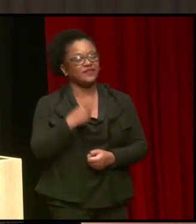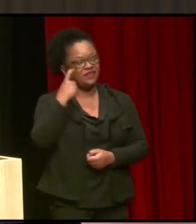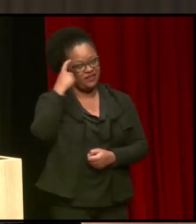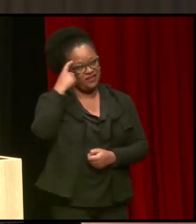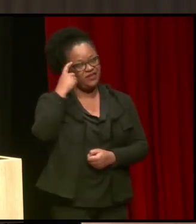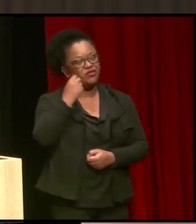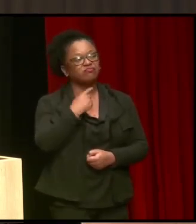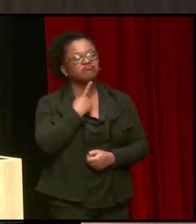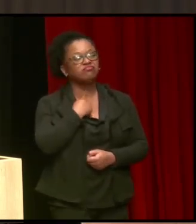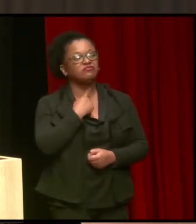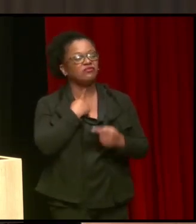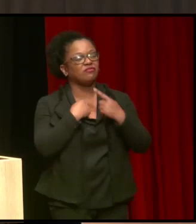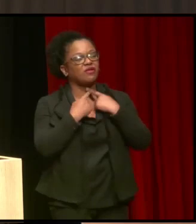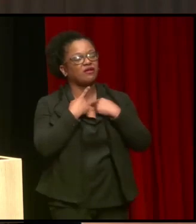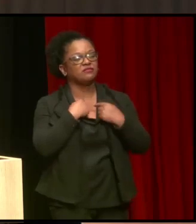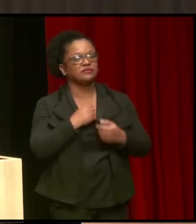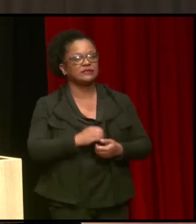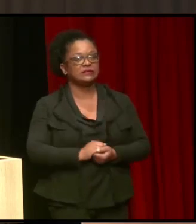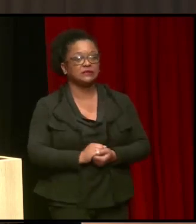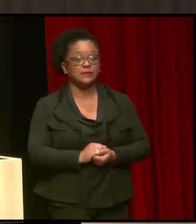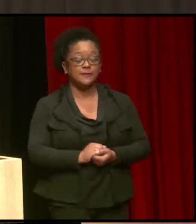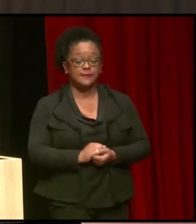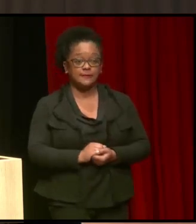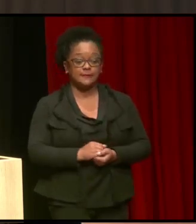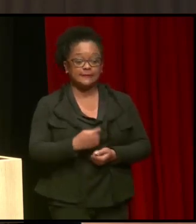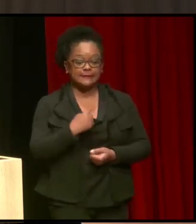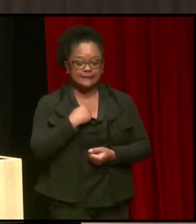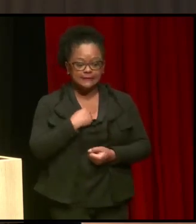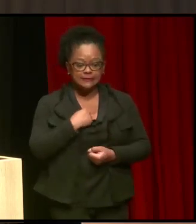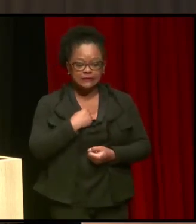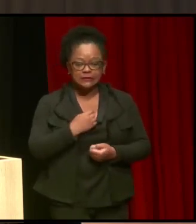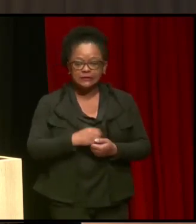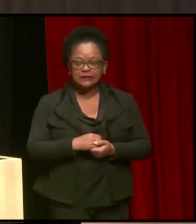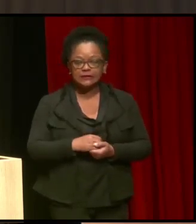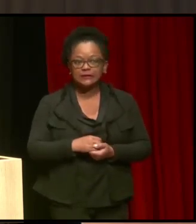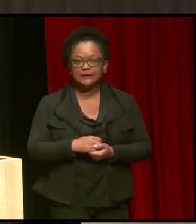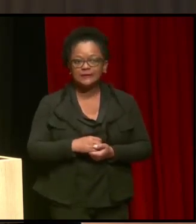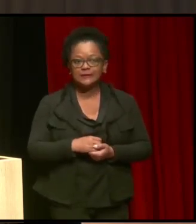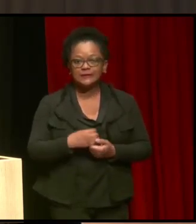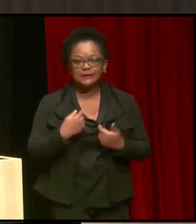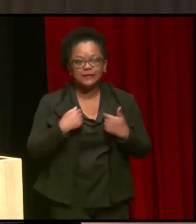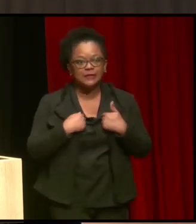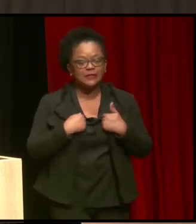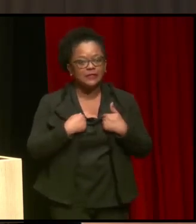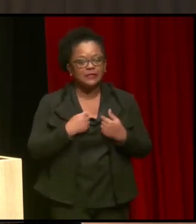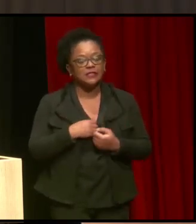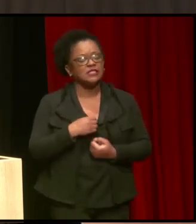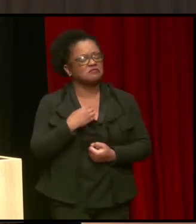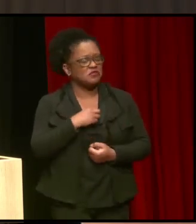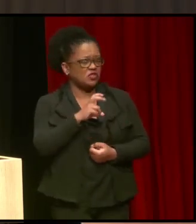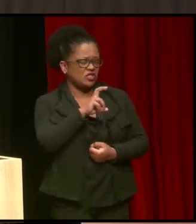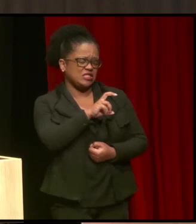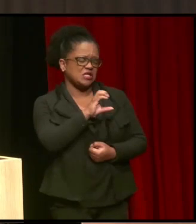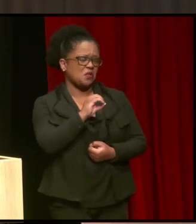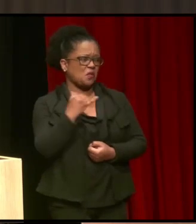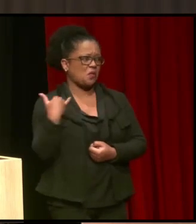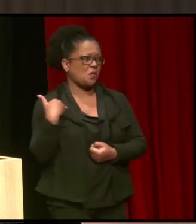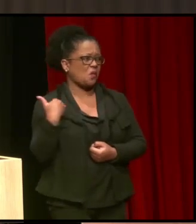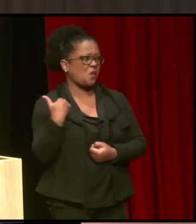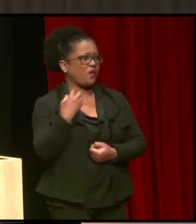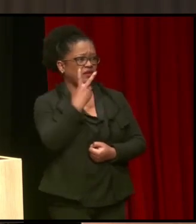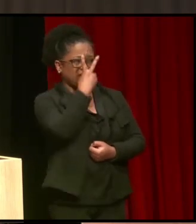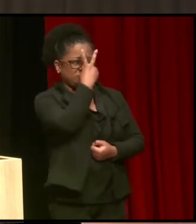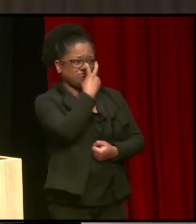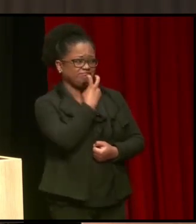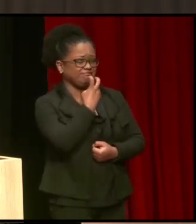Ele era cego. E aí eu não sabia mais, eu fiquei cego com 50 e poucos anos. E aí o que